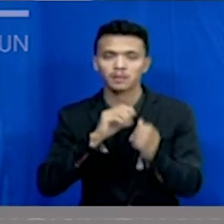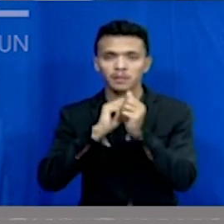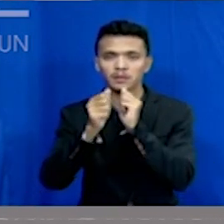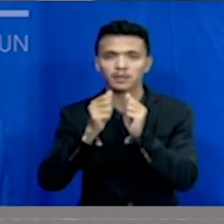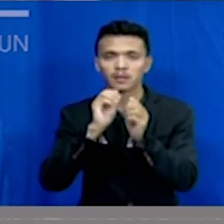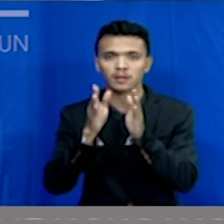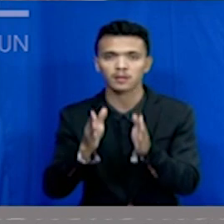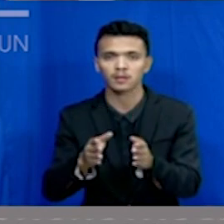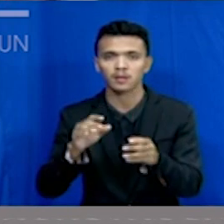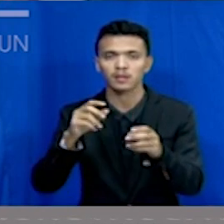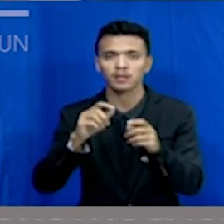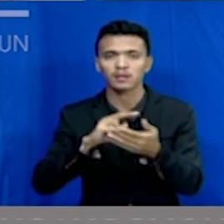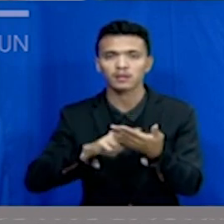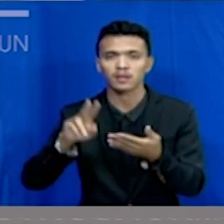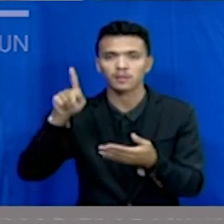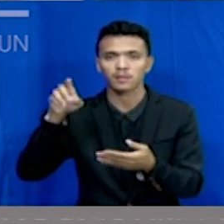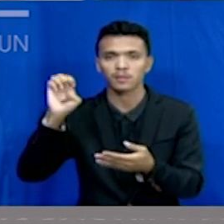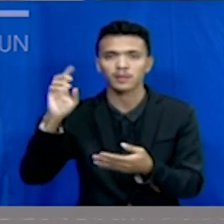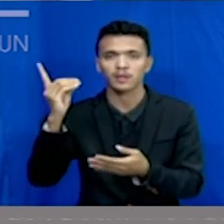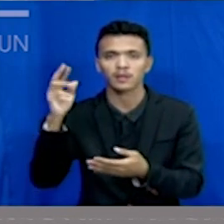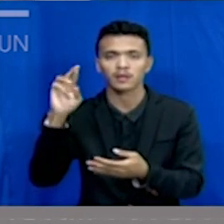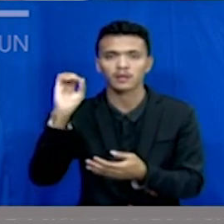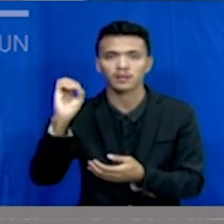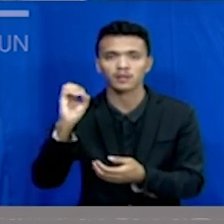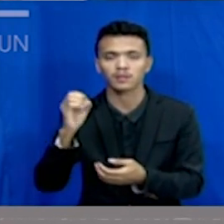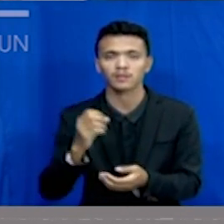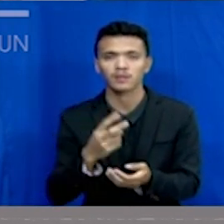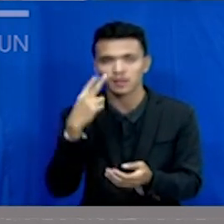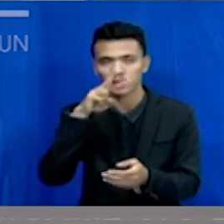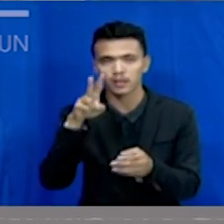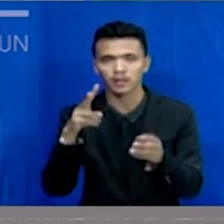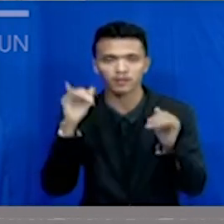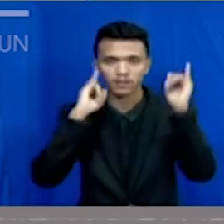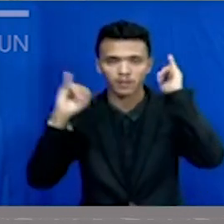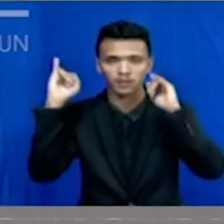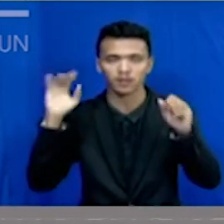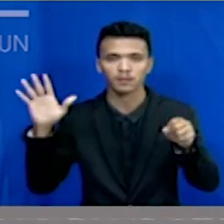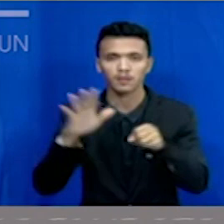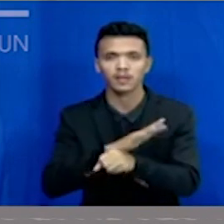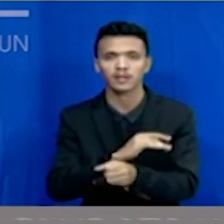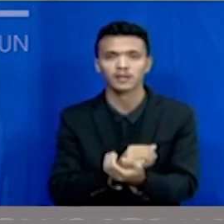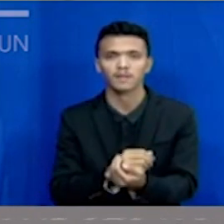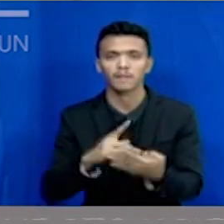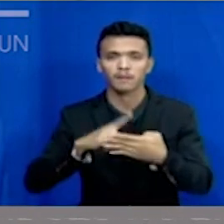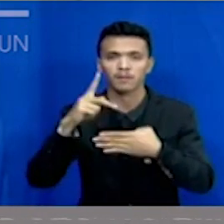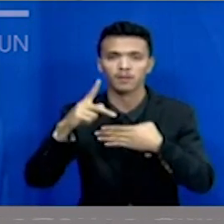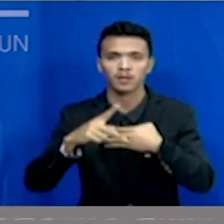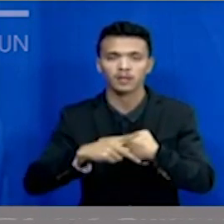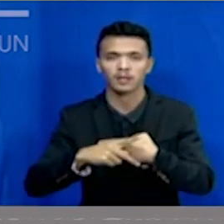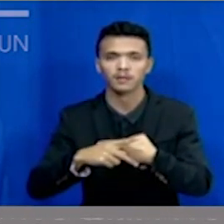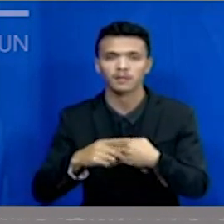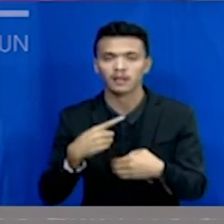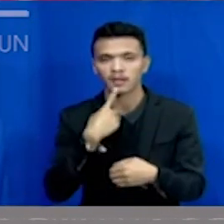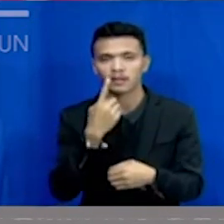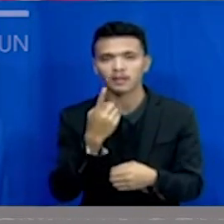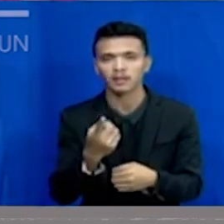São Pedro, a Festa Popular da Daró. E te acompanha a informação completa. O programa Fernando Cabeça